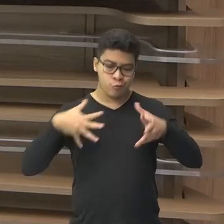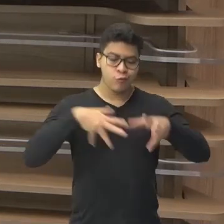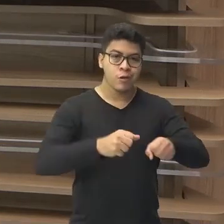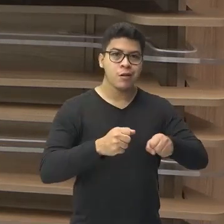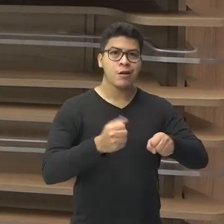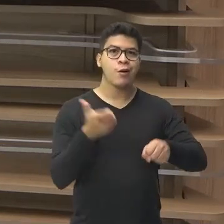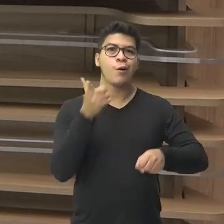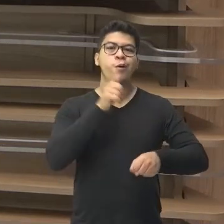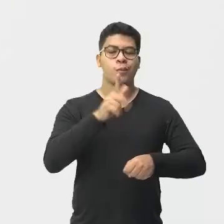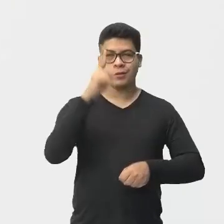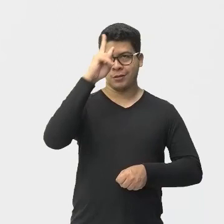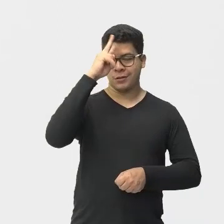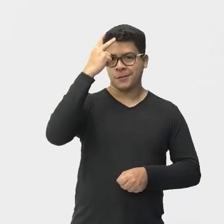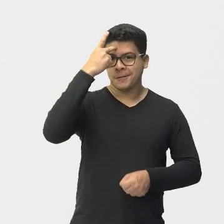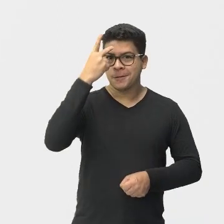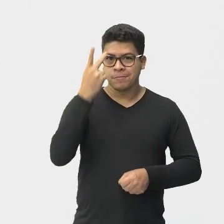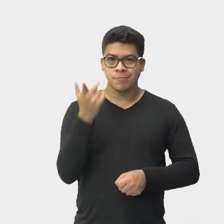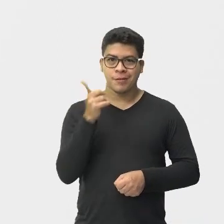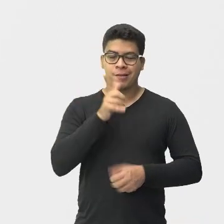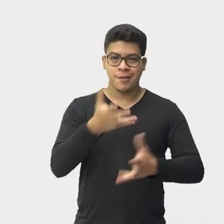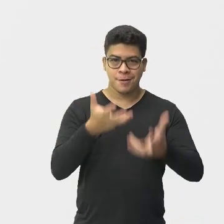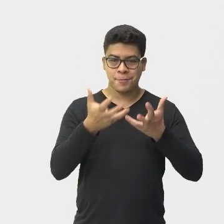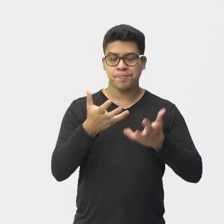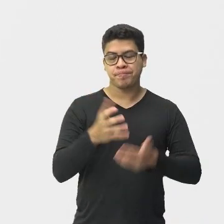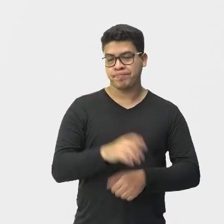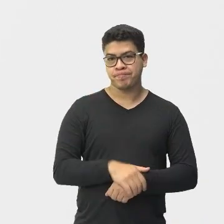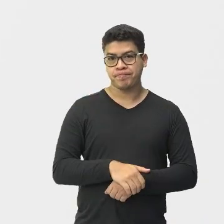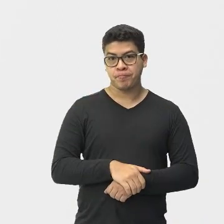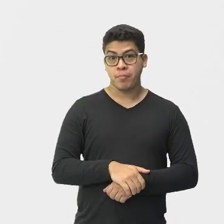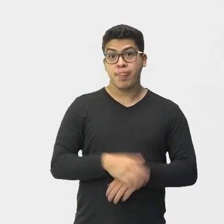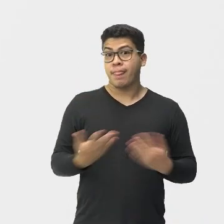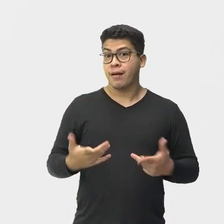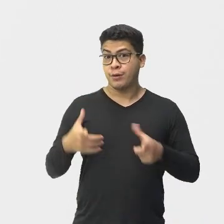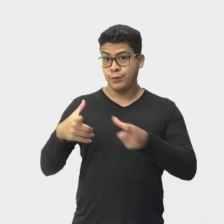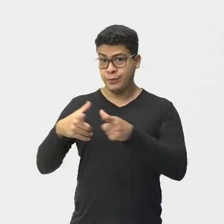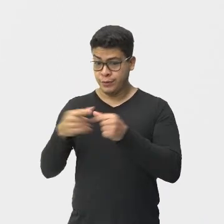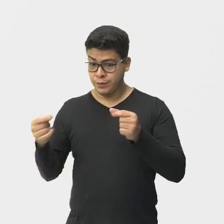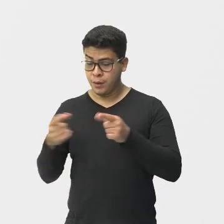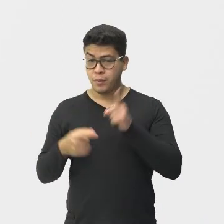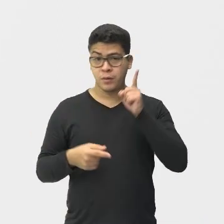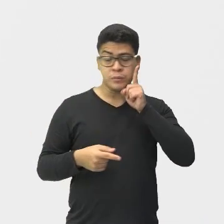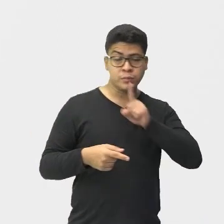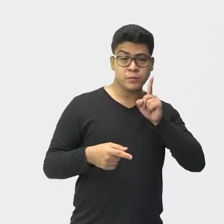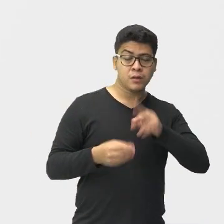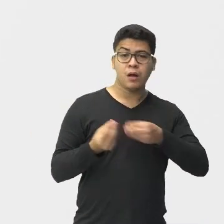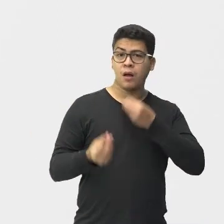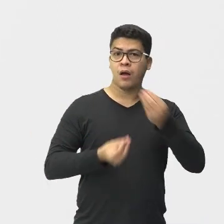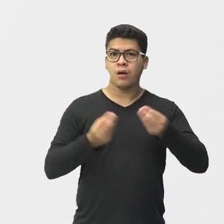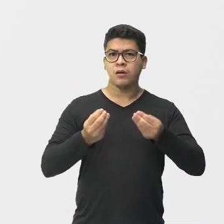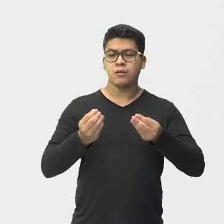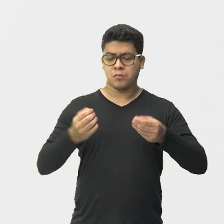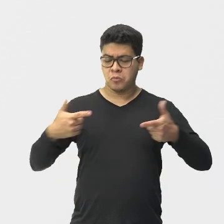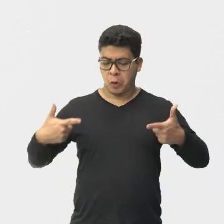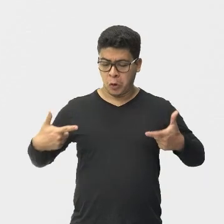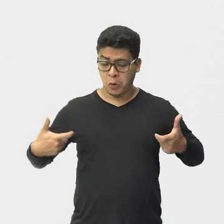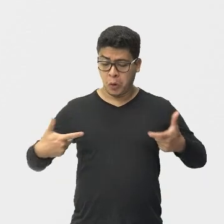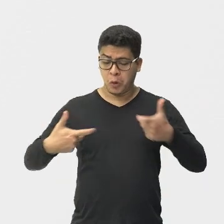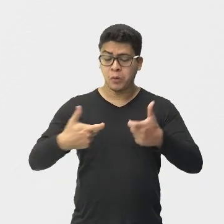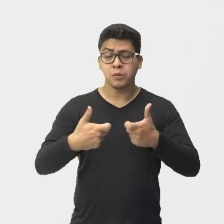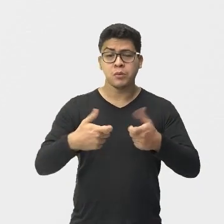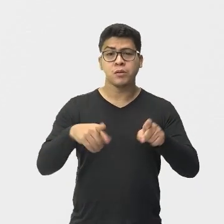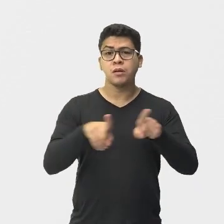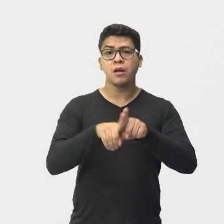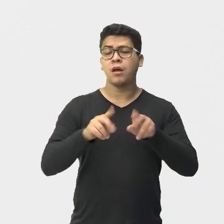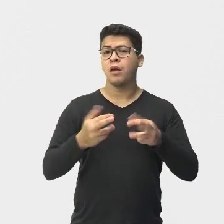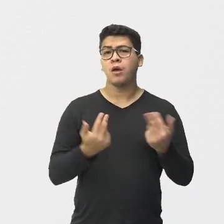Então vamos ao nosso comentário. Japão e Estados Unidos, assim como as potências europeias, disputavam o controle por zonas